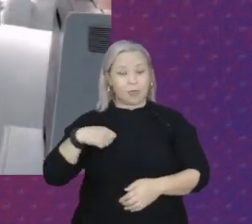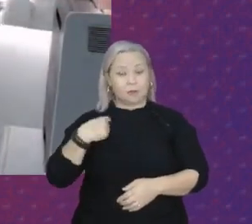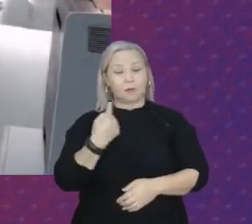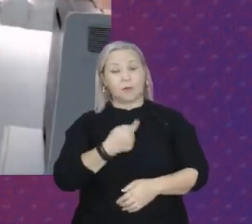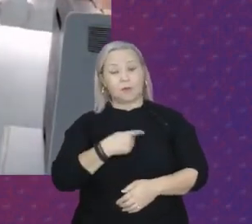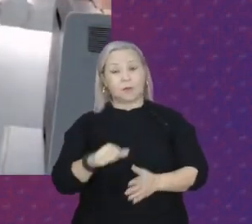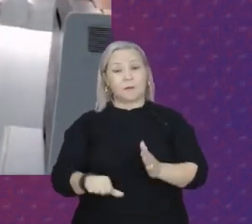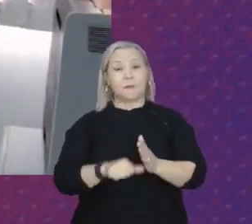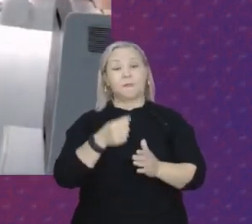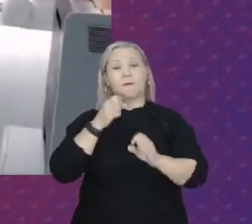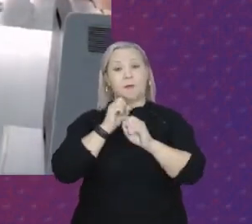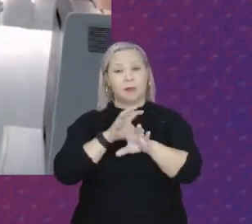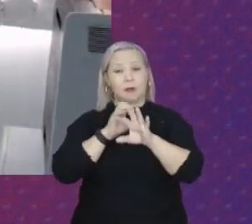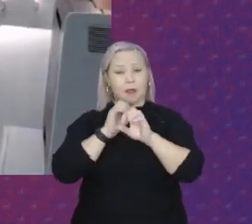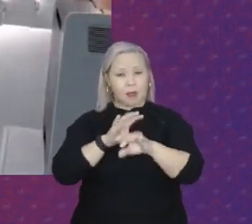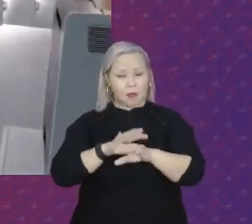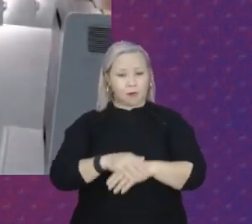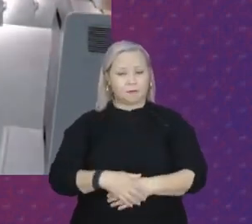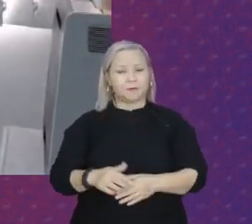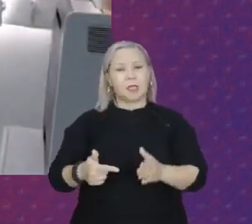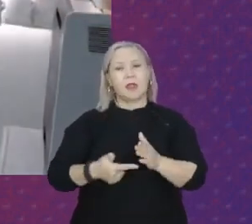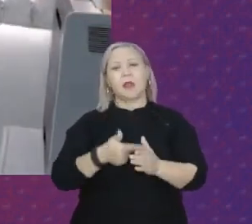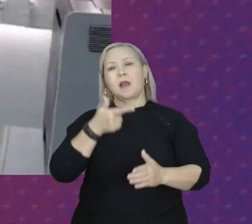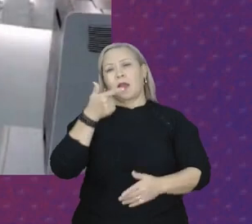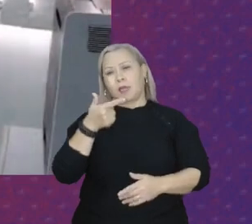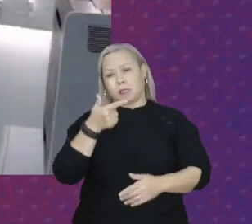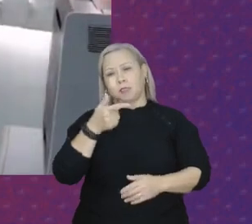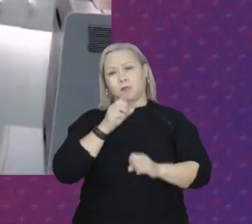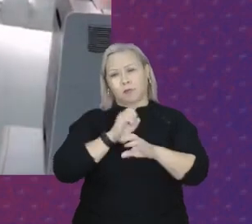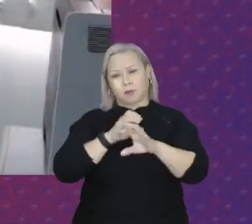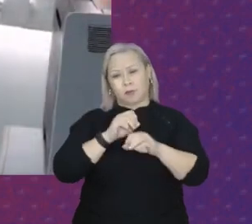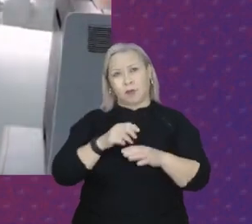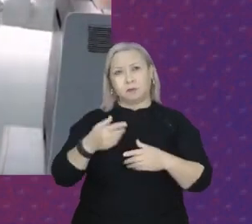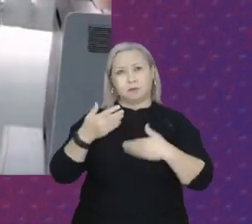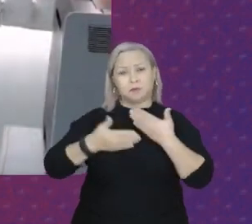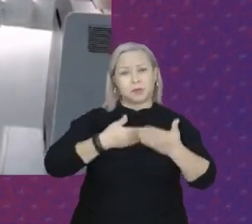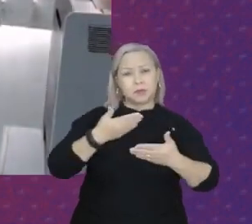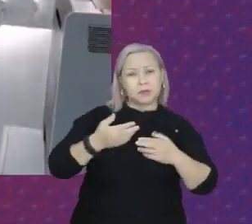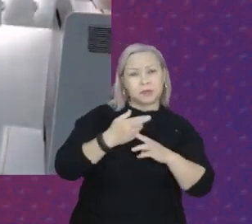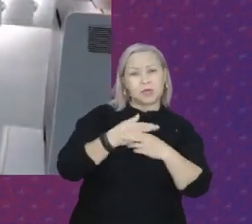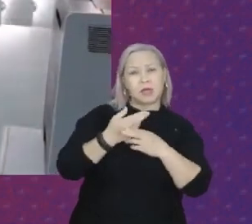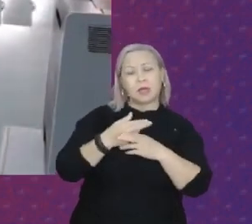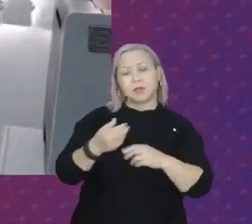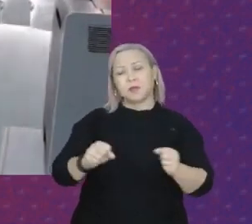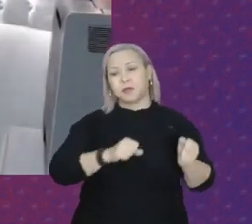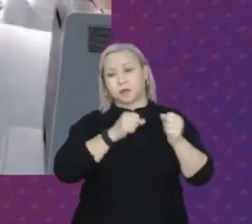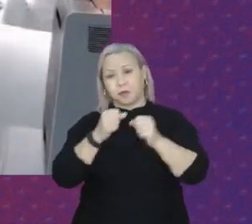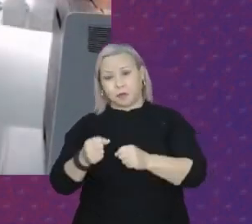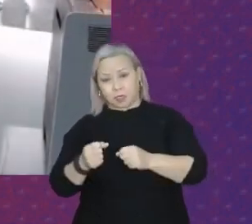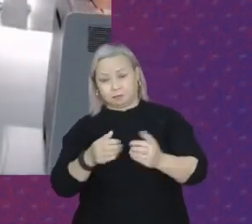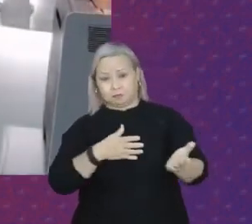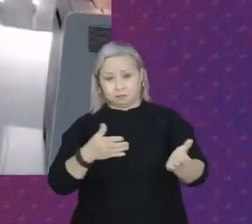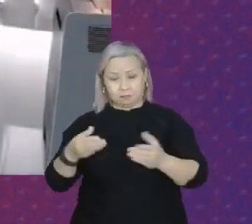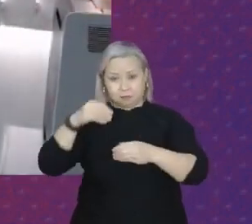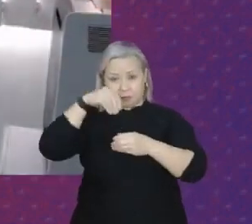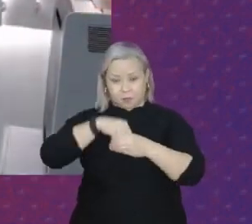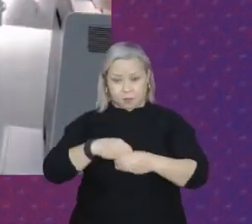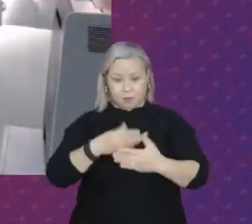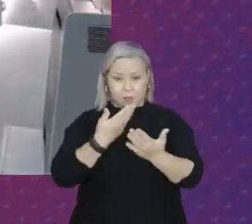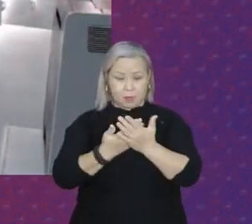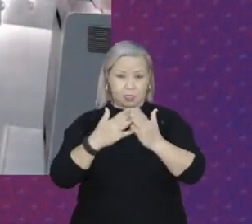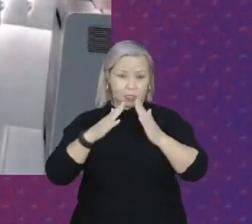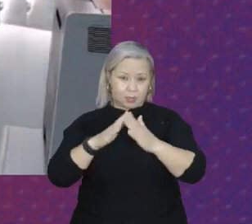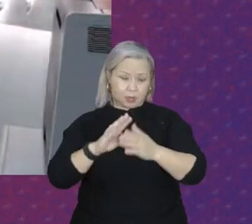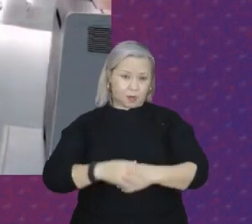aula, e, na segunda, as relações de poder no interior da escola. Esse é um tema que me